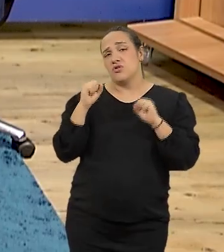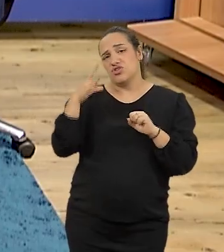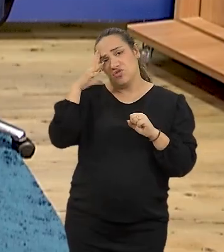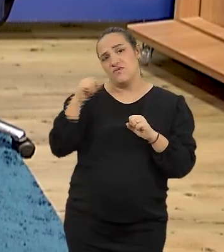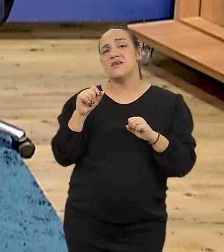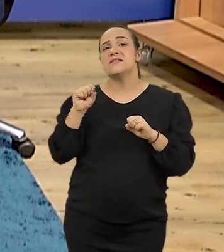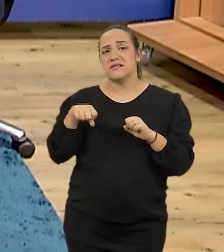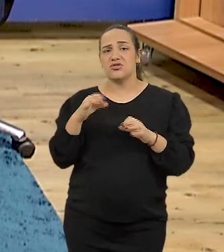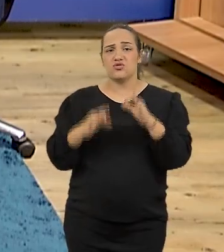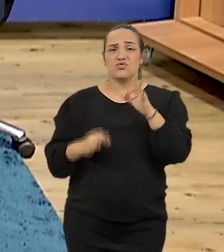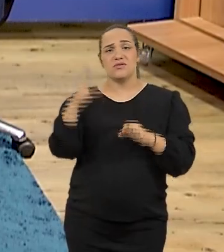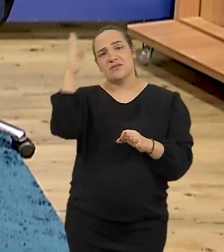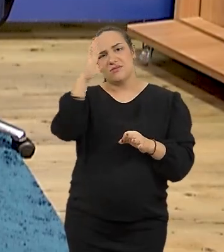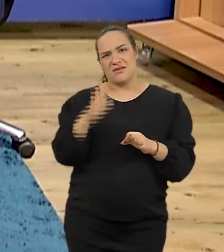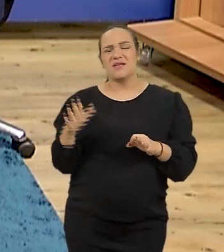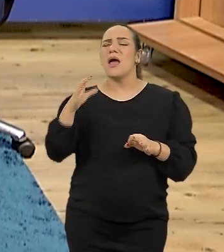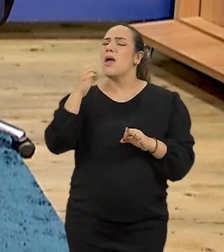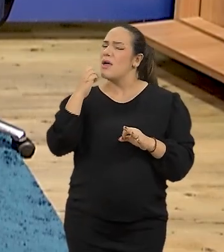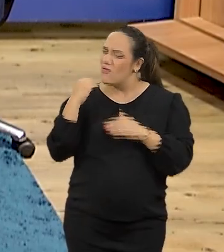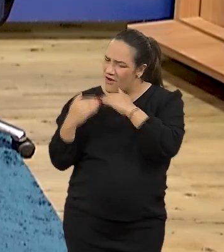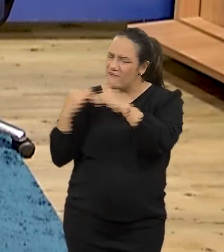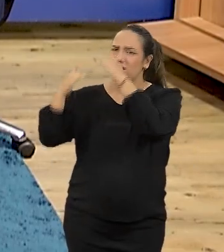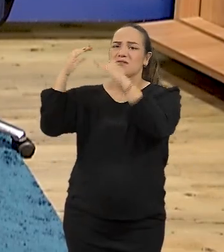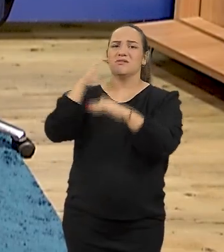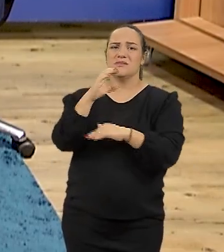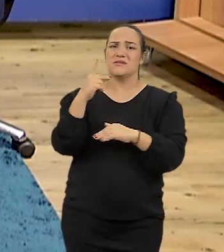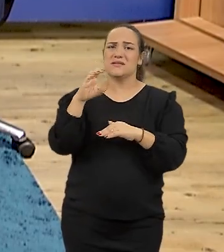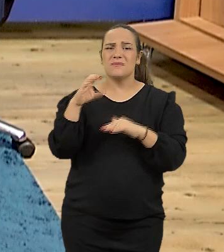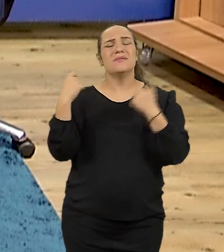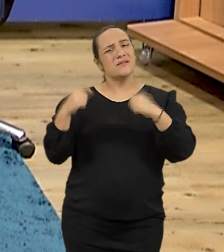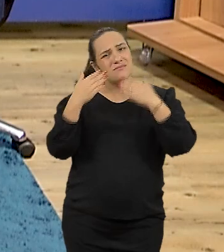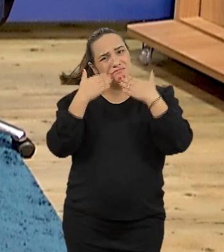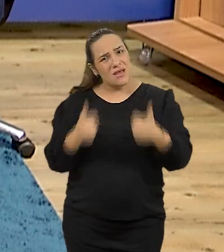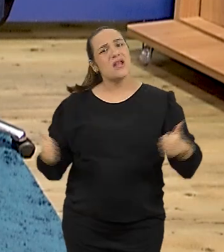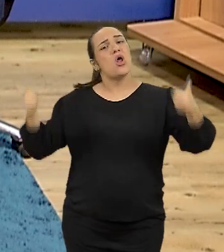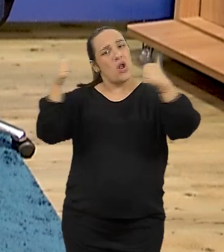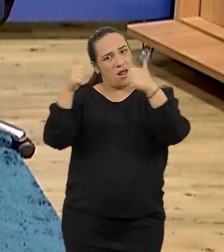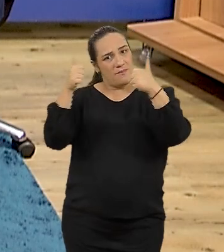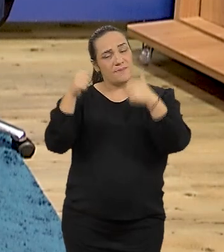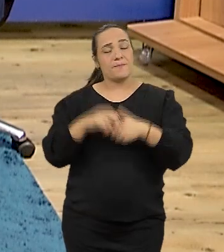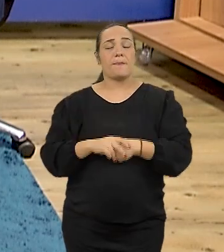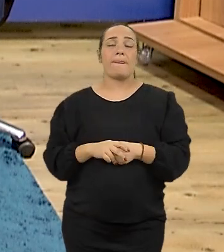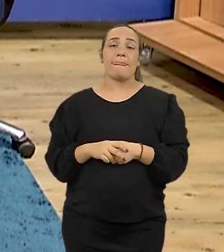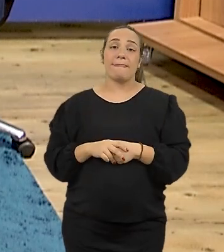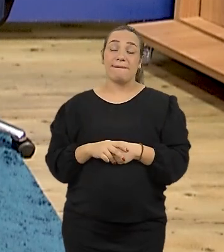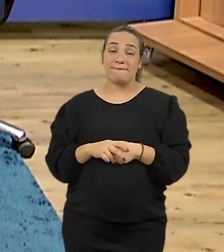brasileira e como um avanço do CPC que precisa evoluir.